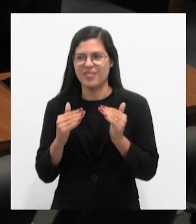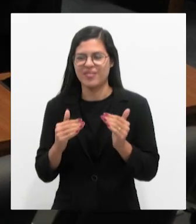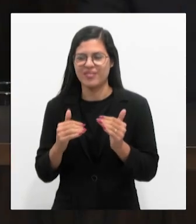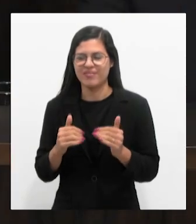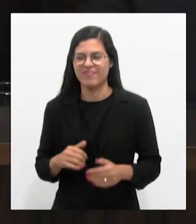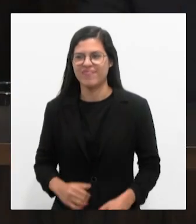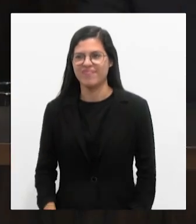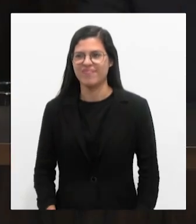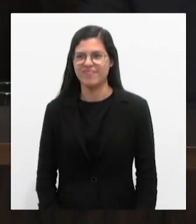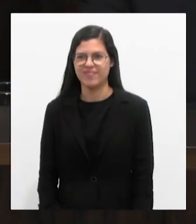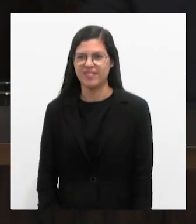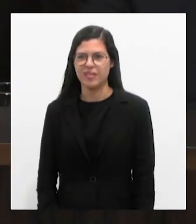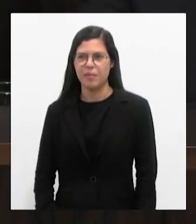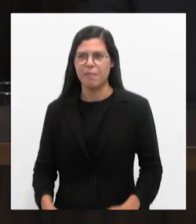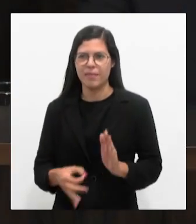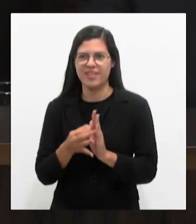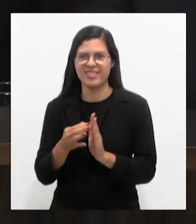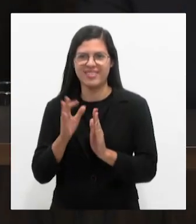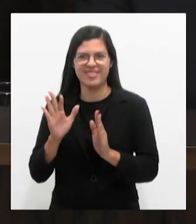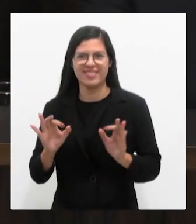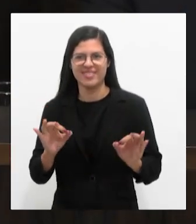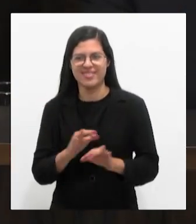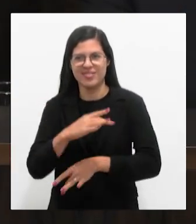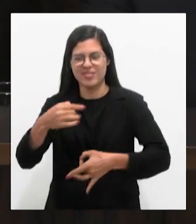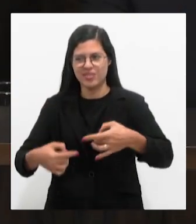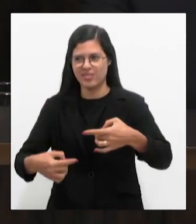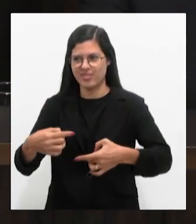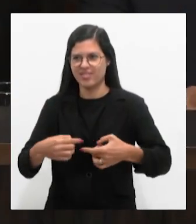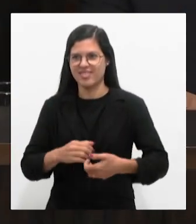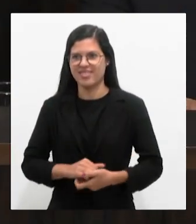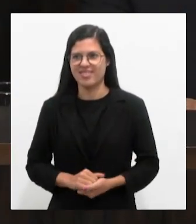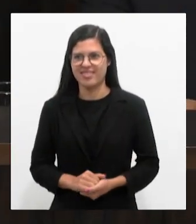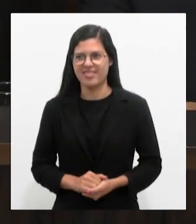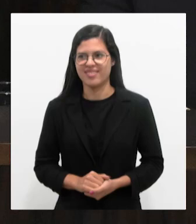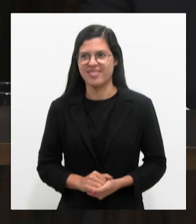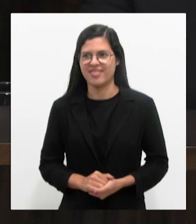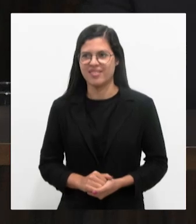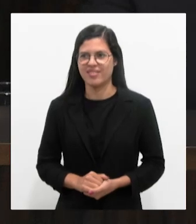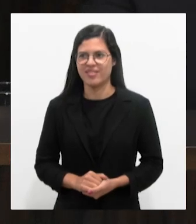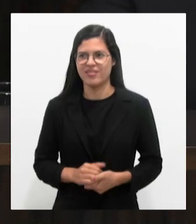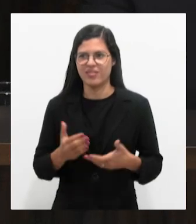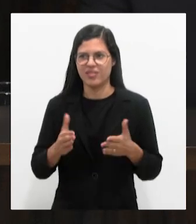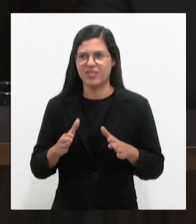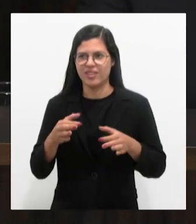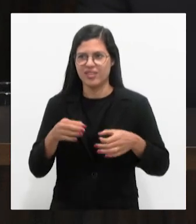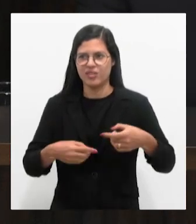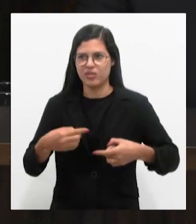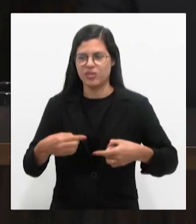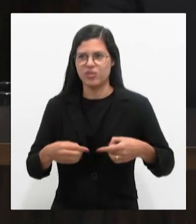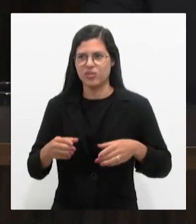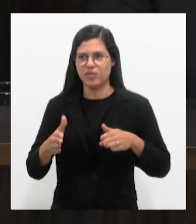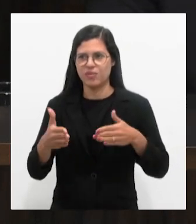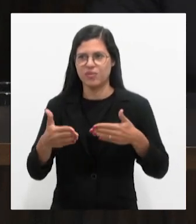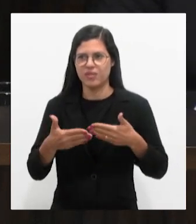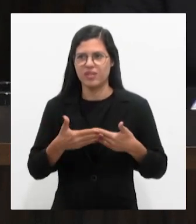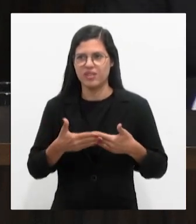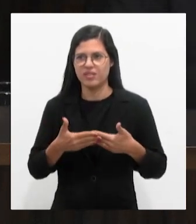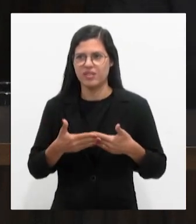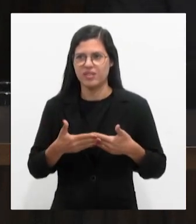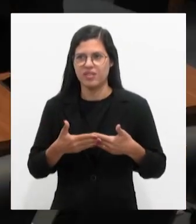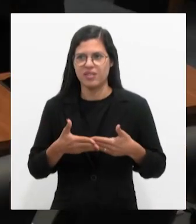Com os pareceres emitidos, em discussão. Declaração. Não havendo quem queira discutir, encerrada a discussão.